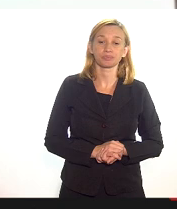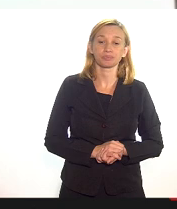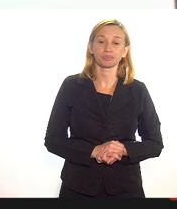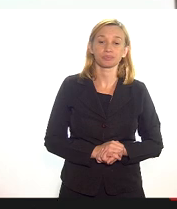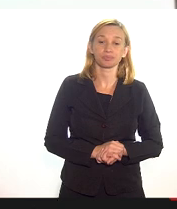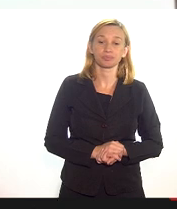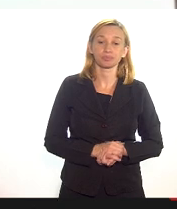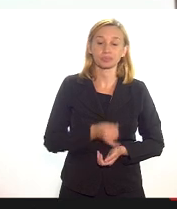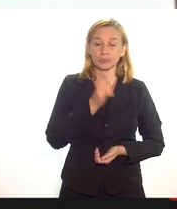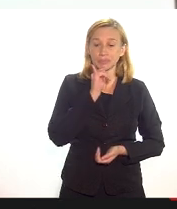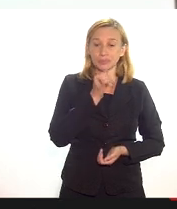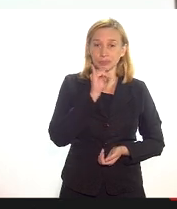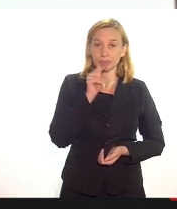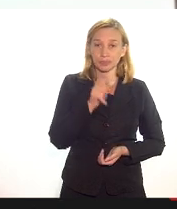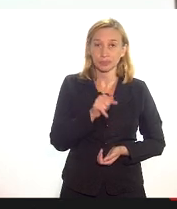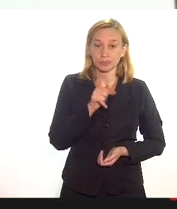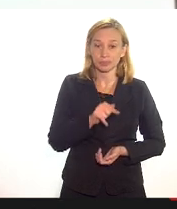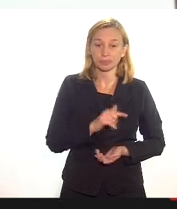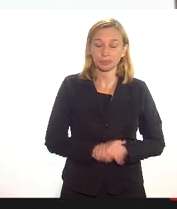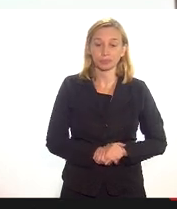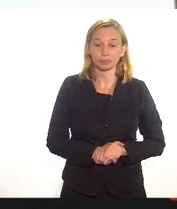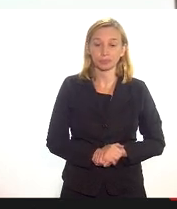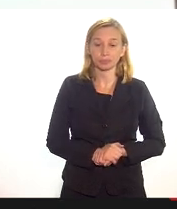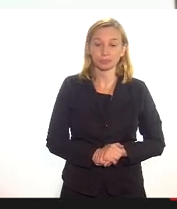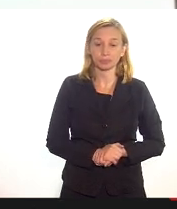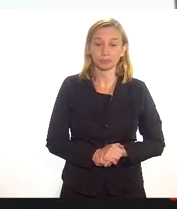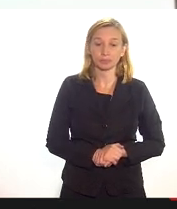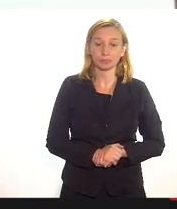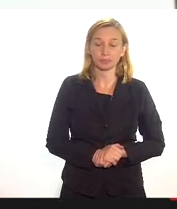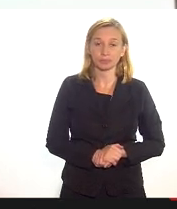Aí, por exemplo, aqui, ó.